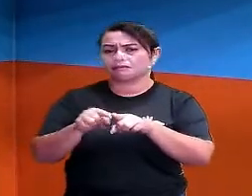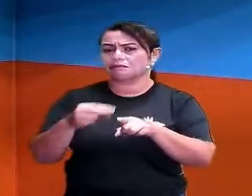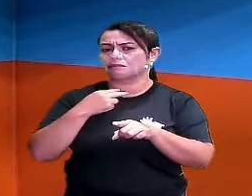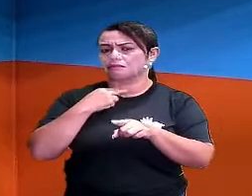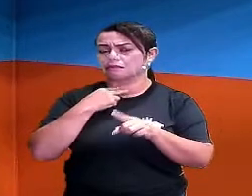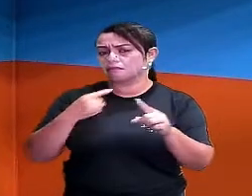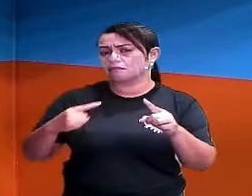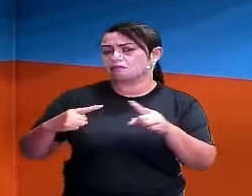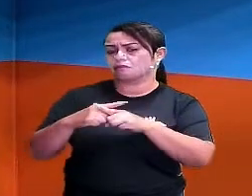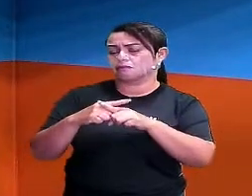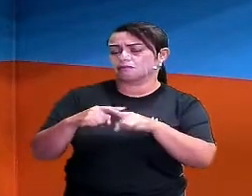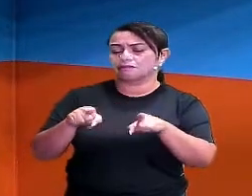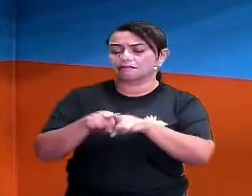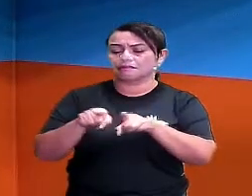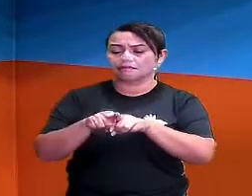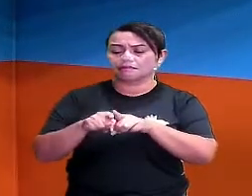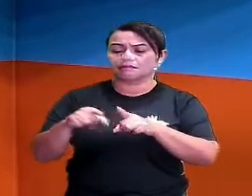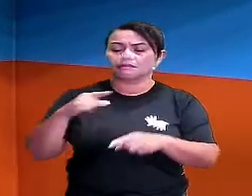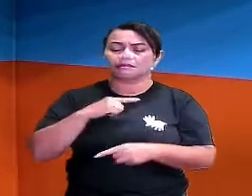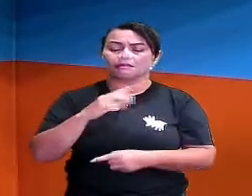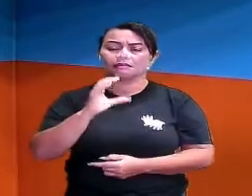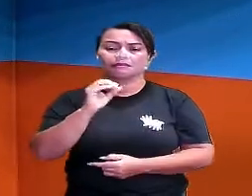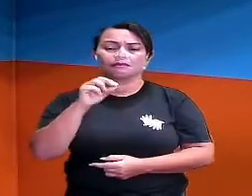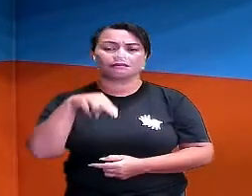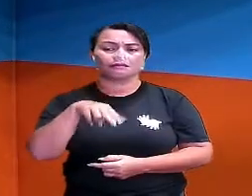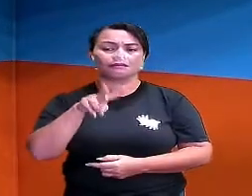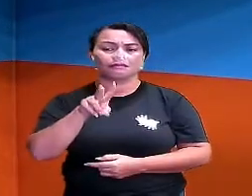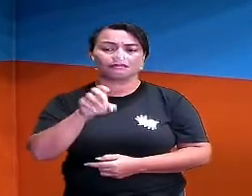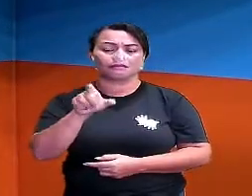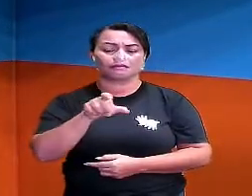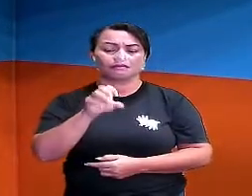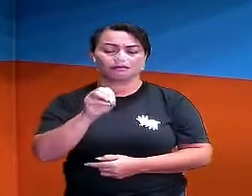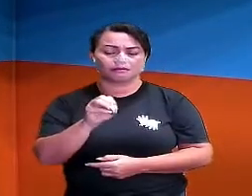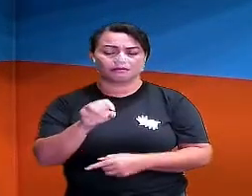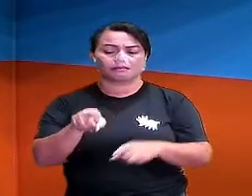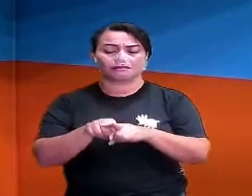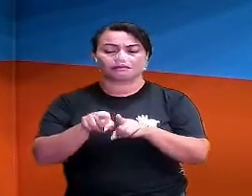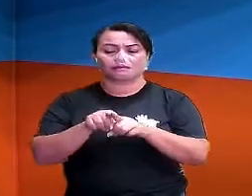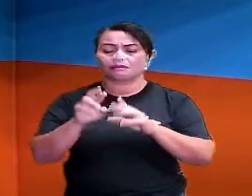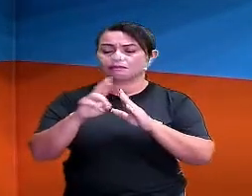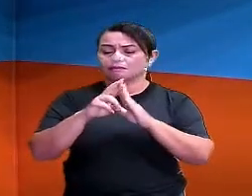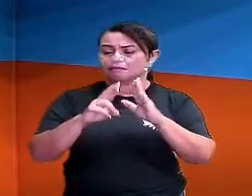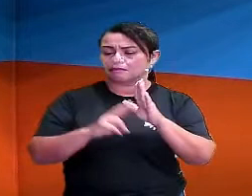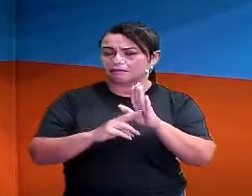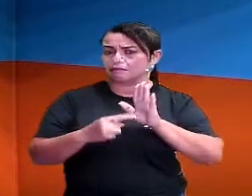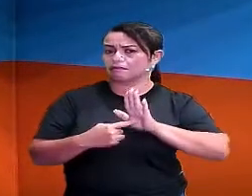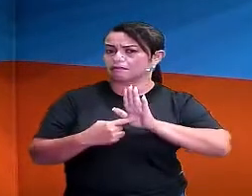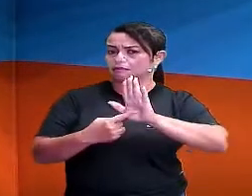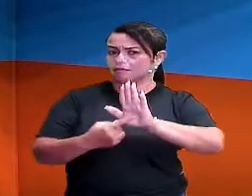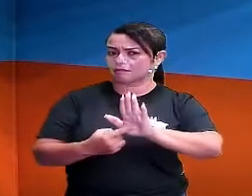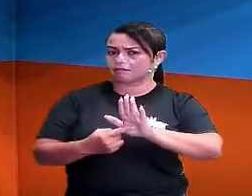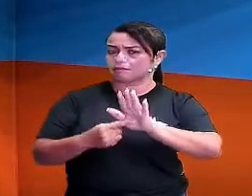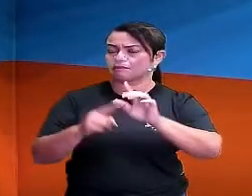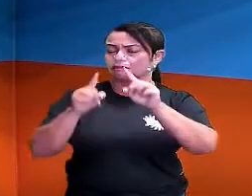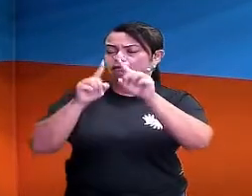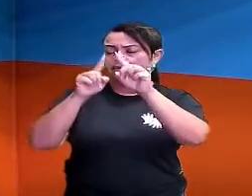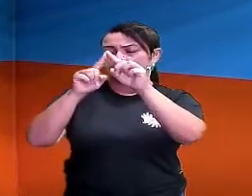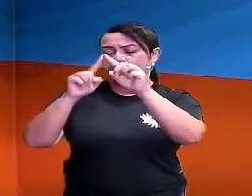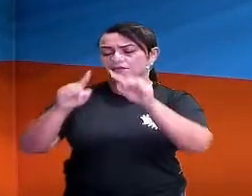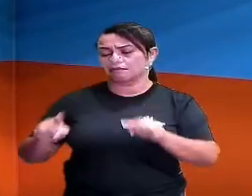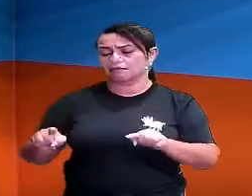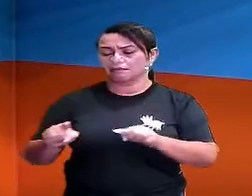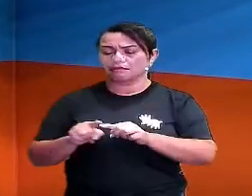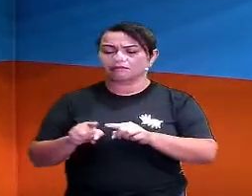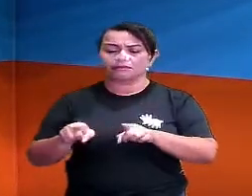cruzam. Os polígonos convexos são regulares quando apresentam os lados e os ângulos congruentes, ou